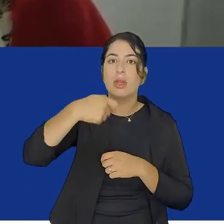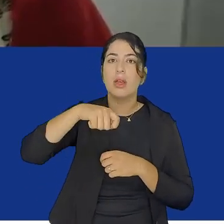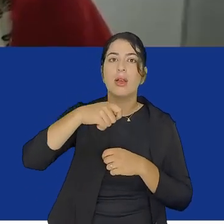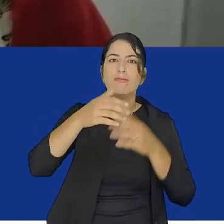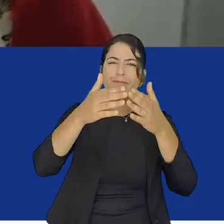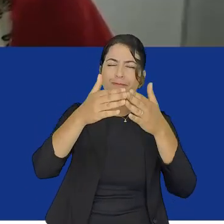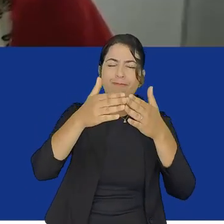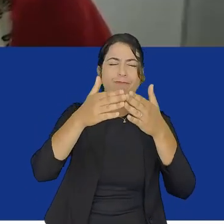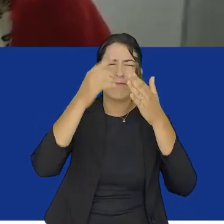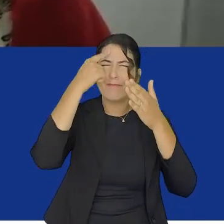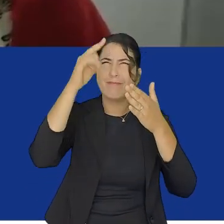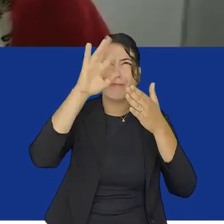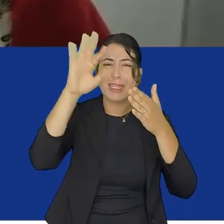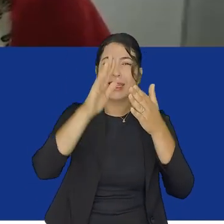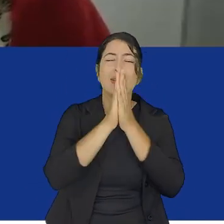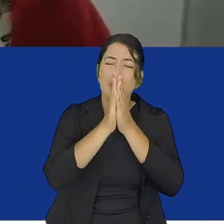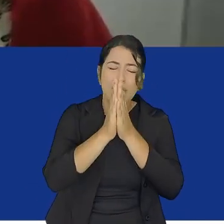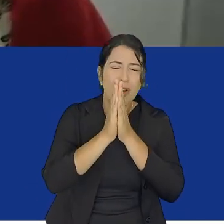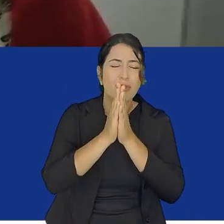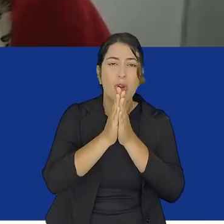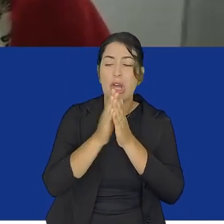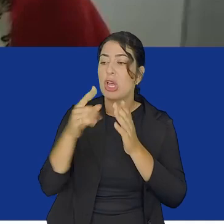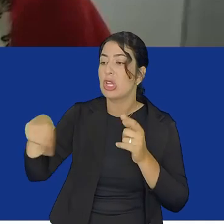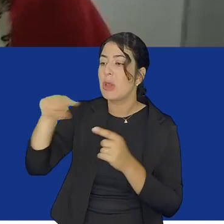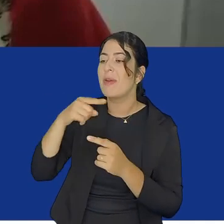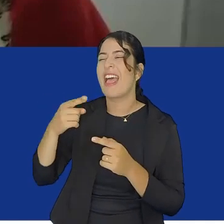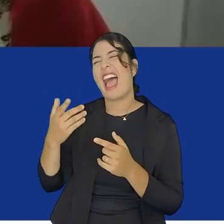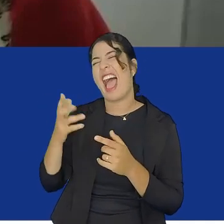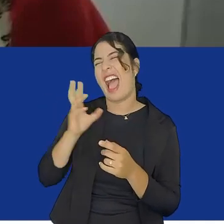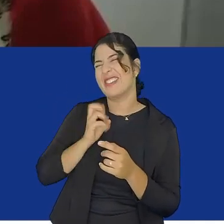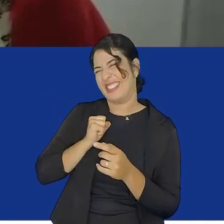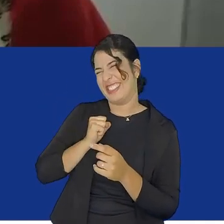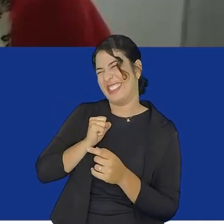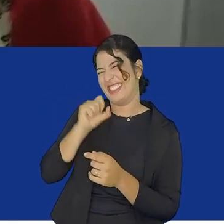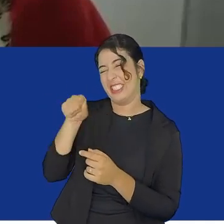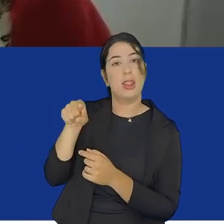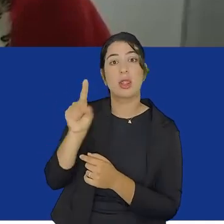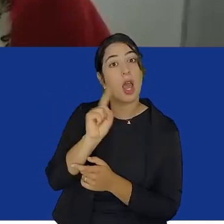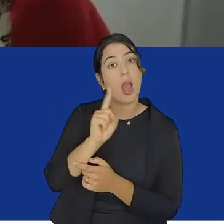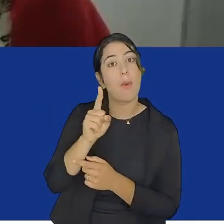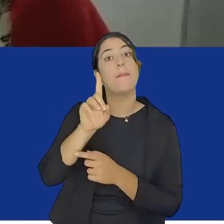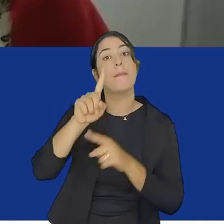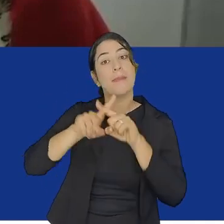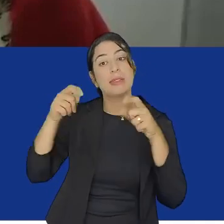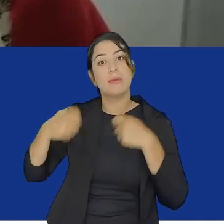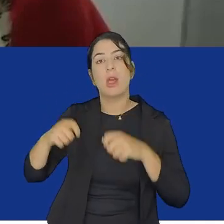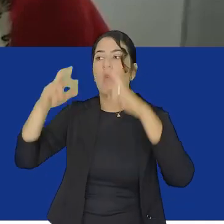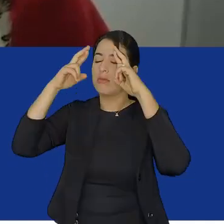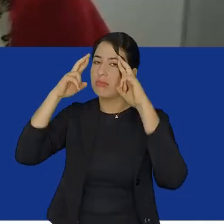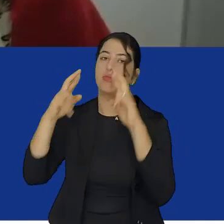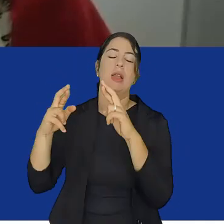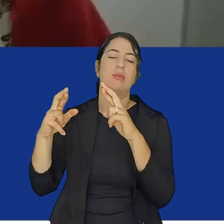Isso que a gente está pedindo. Não é que todo mundo goste de todo mundo, mas que tenha esse lugar de respeito, como essa virada